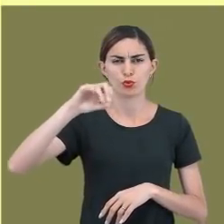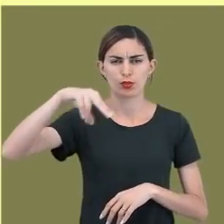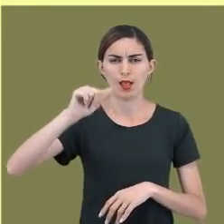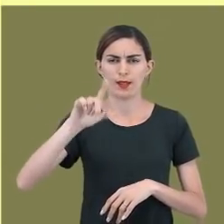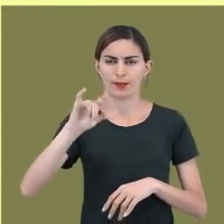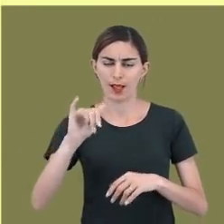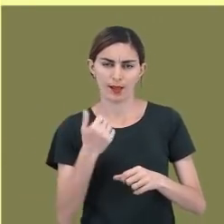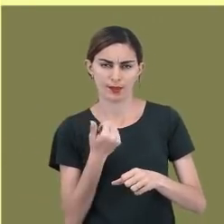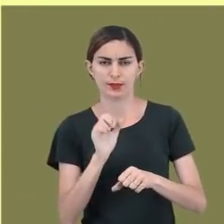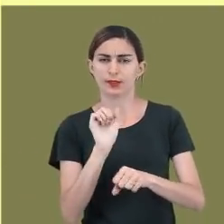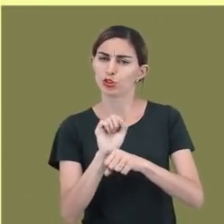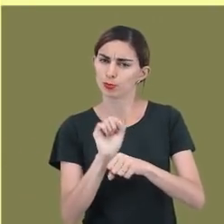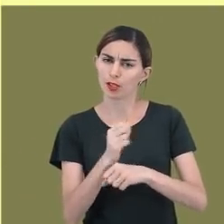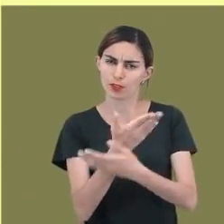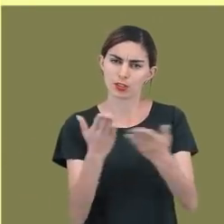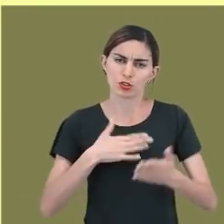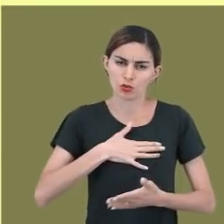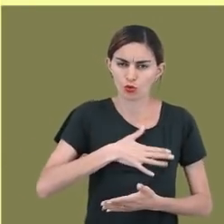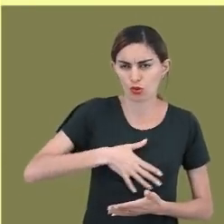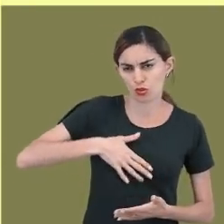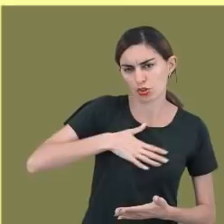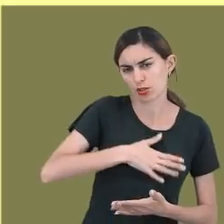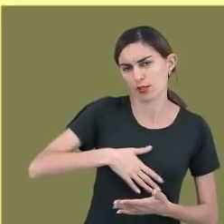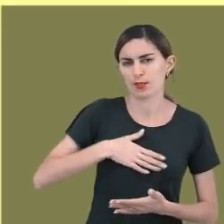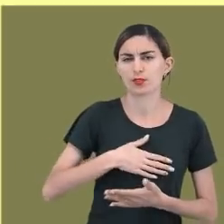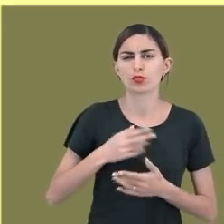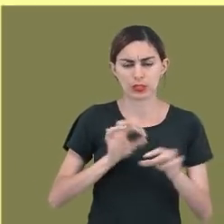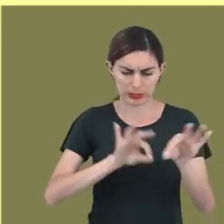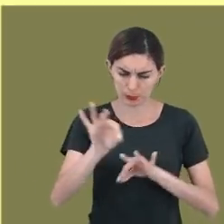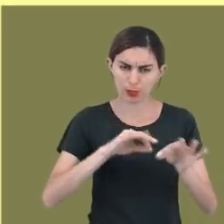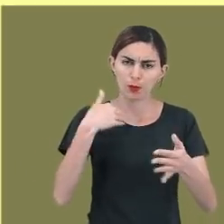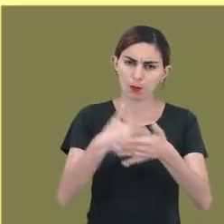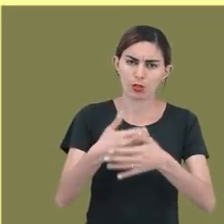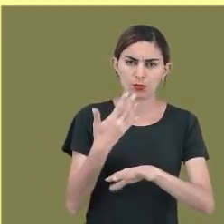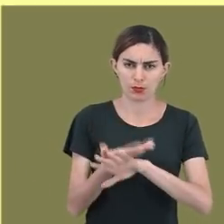isso. Eu espero que vocês tenham gostado bastante